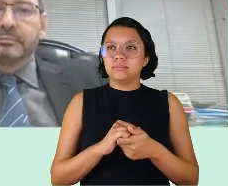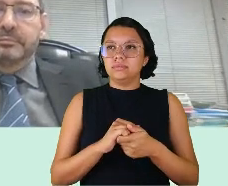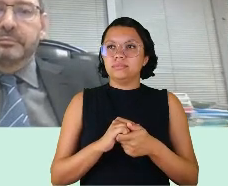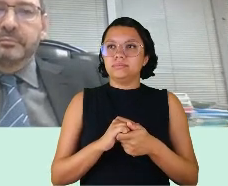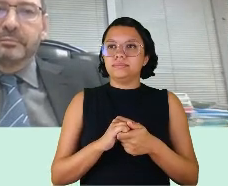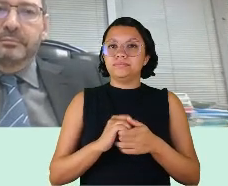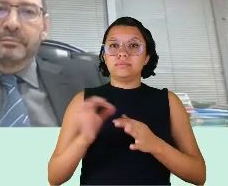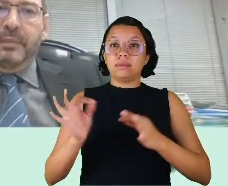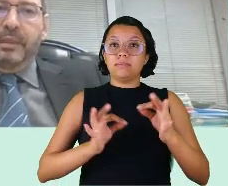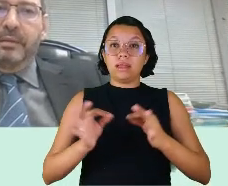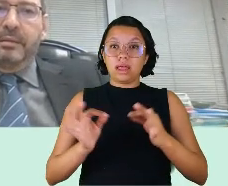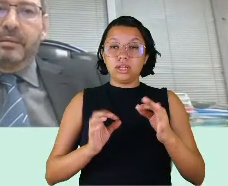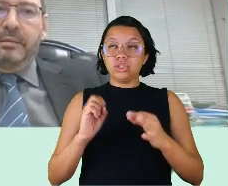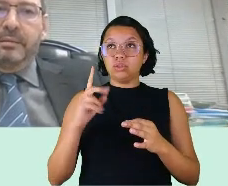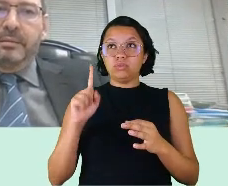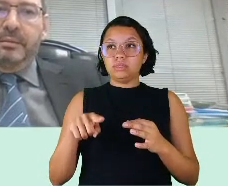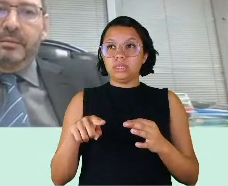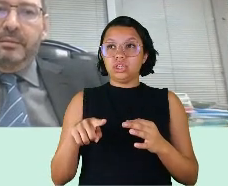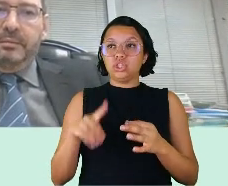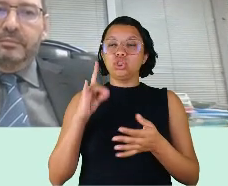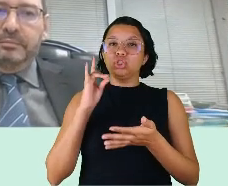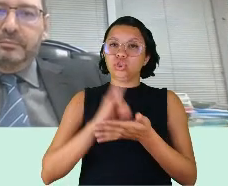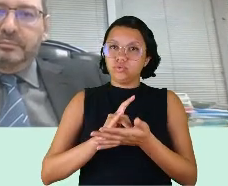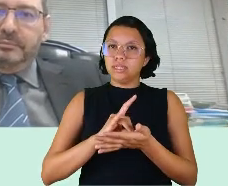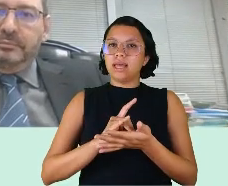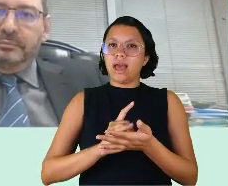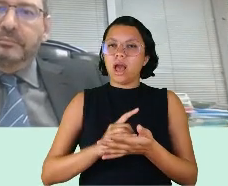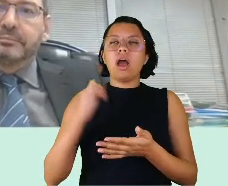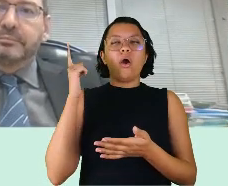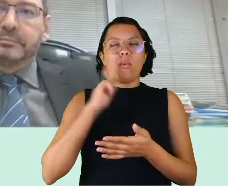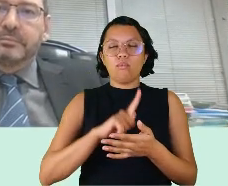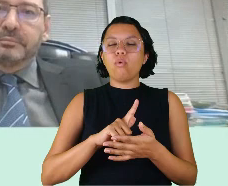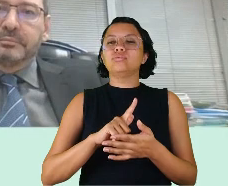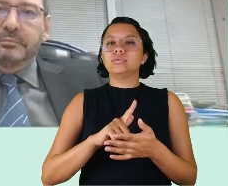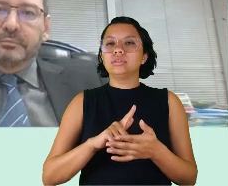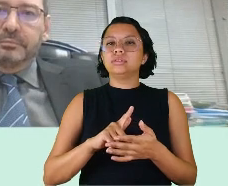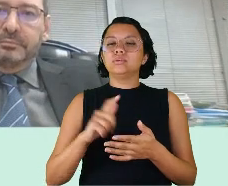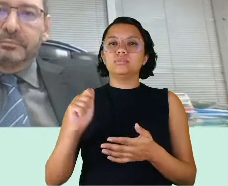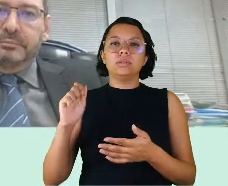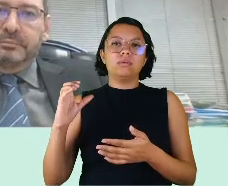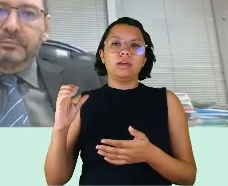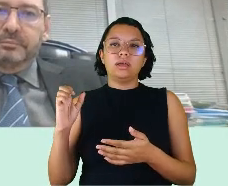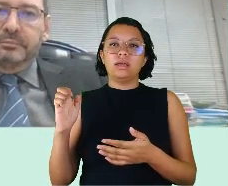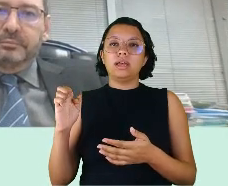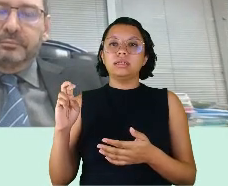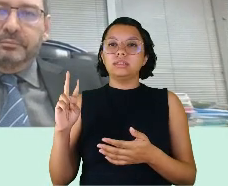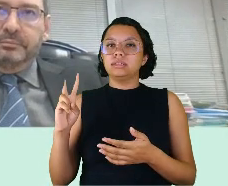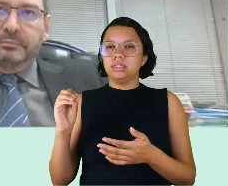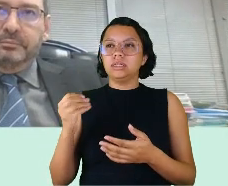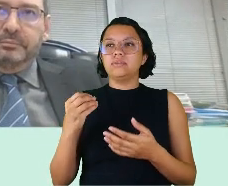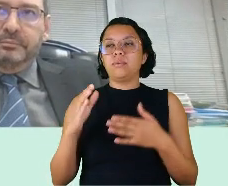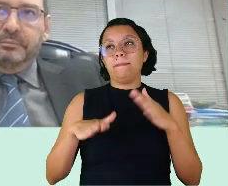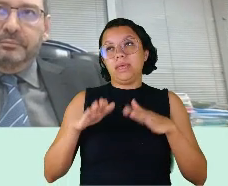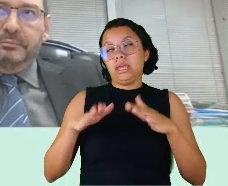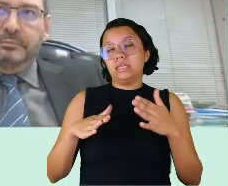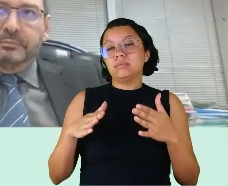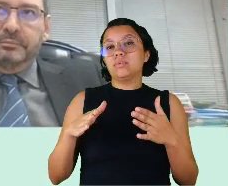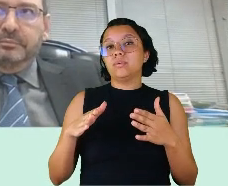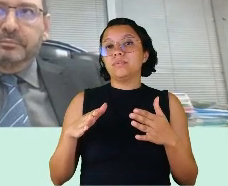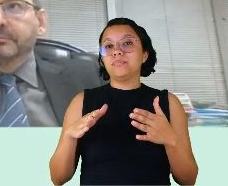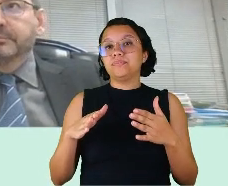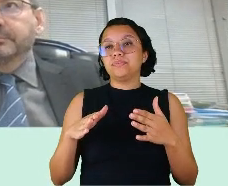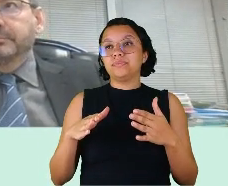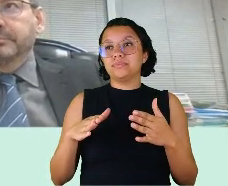Fundamentadamente, planejando, ou seja, eu realmente vou dar conta do meu acervo, embora eu esteja